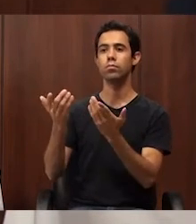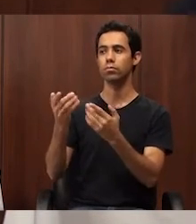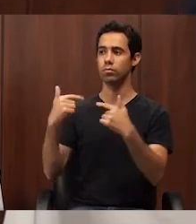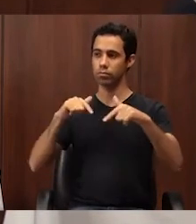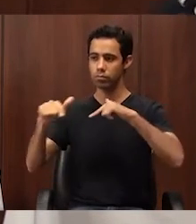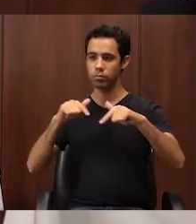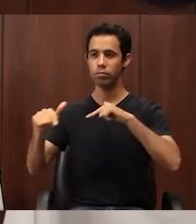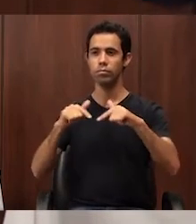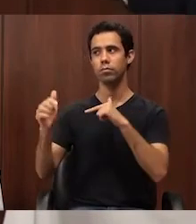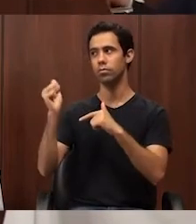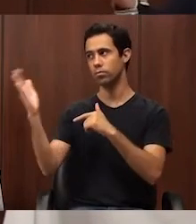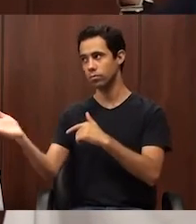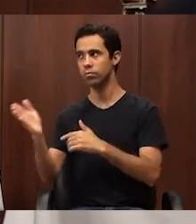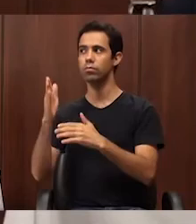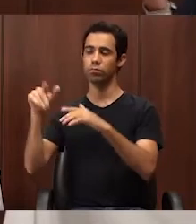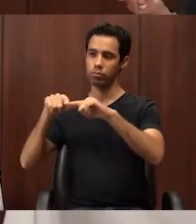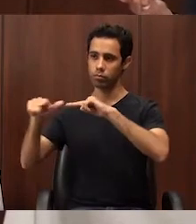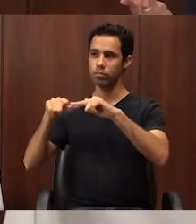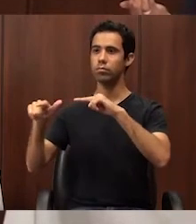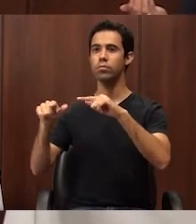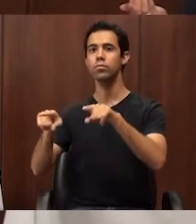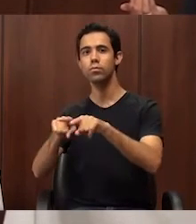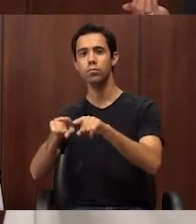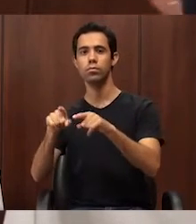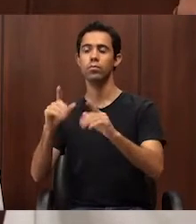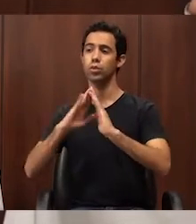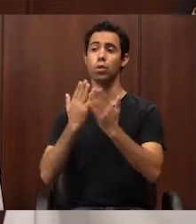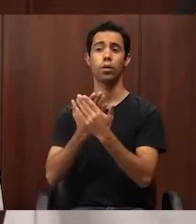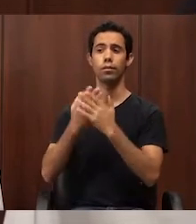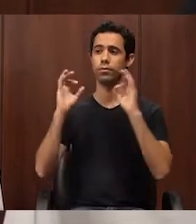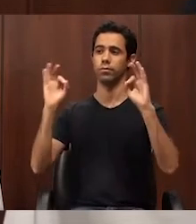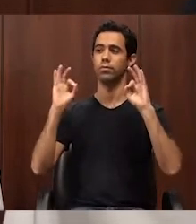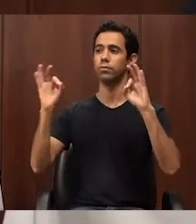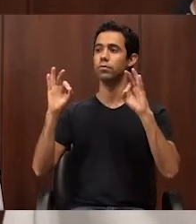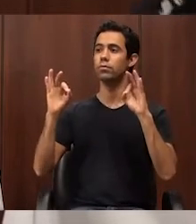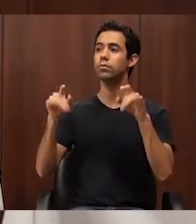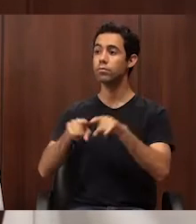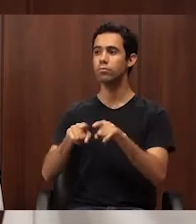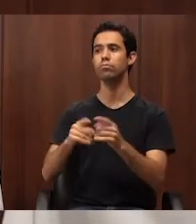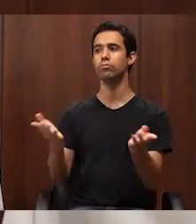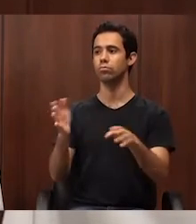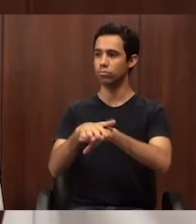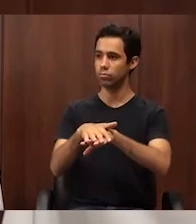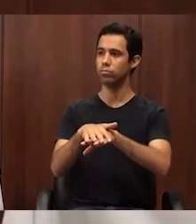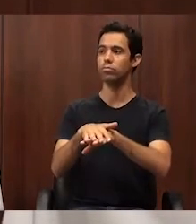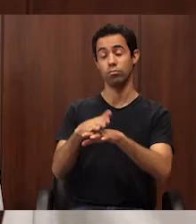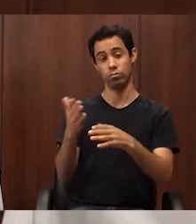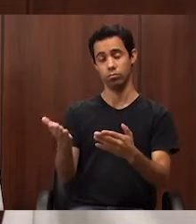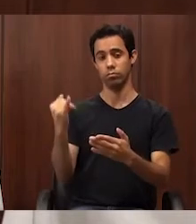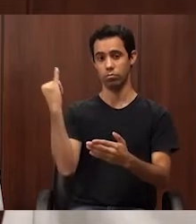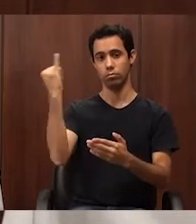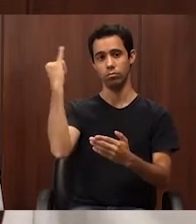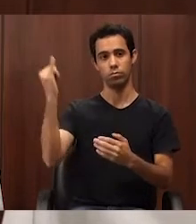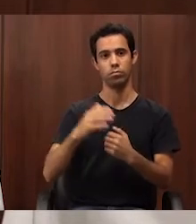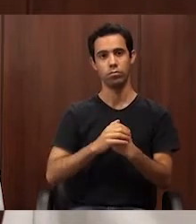eles trabalhavam fora, eles iam para a escola comum, e era uma escola especial. Isso, para mim, ensino inclusivo, é aquilo que vai dar condição para